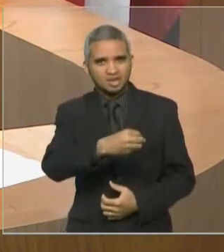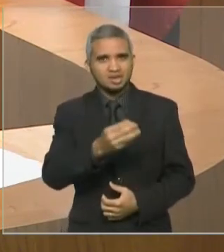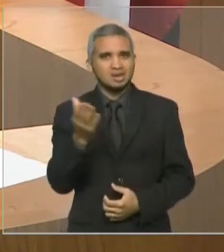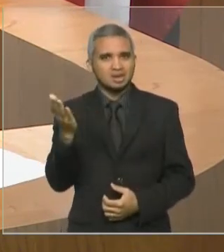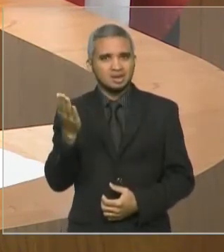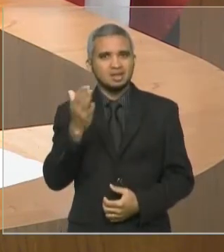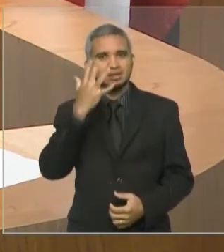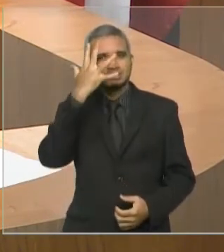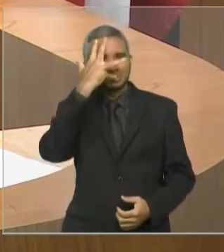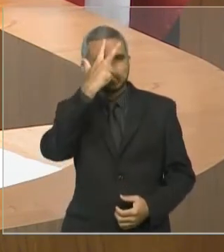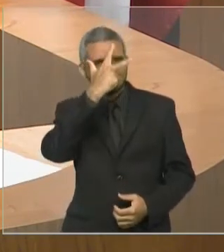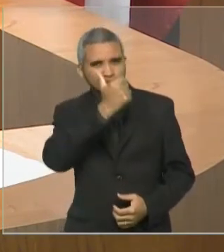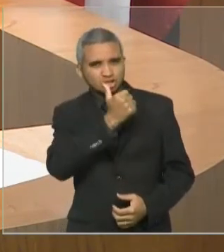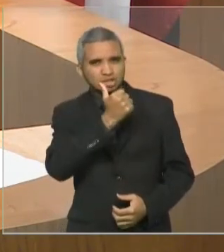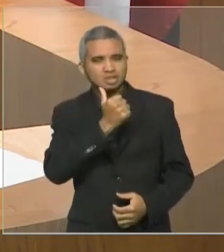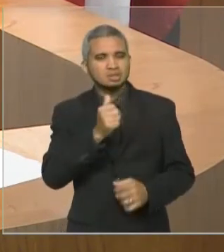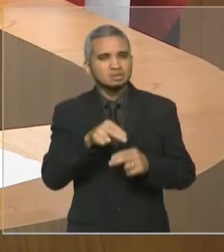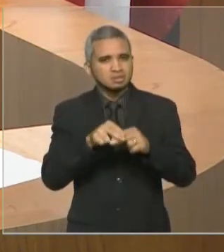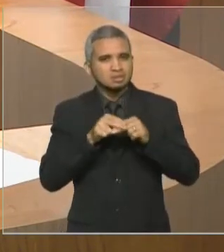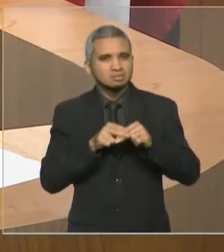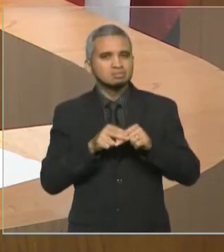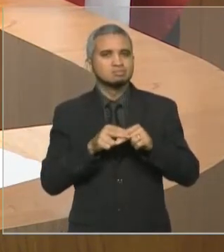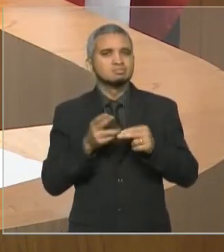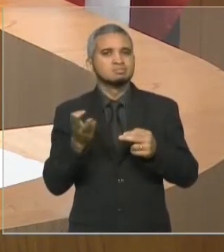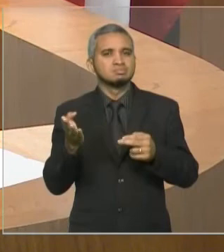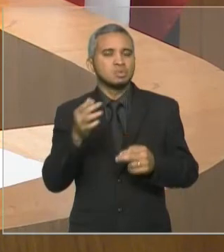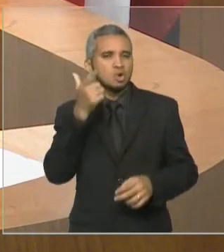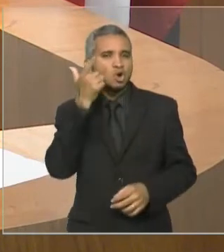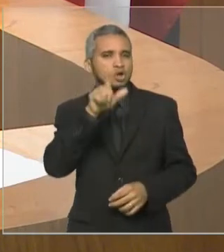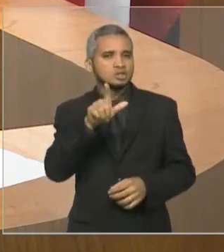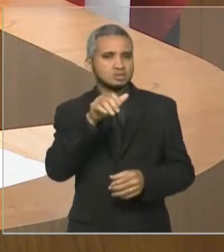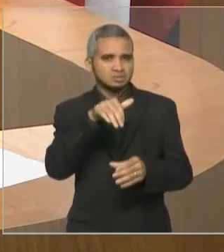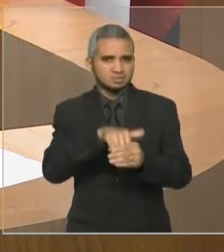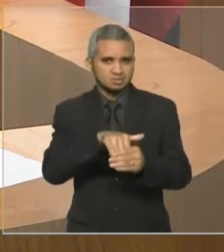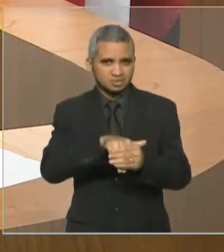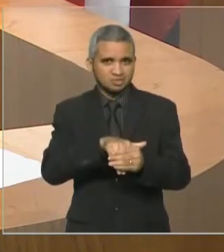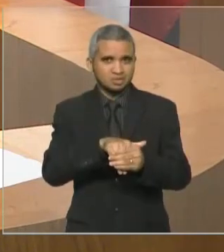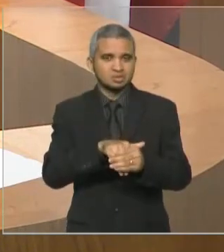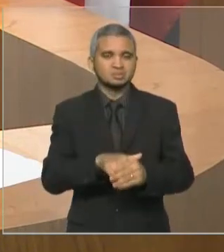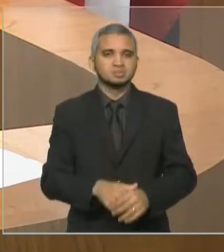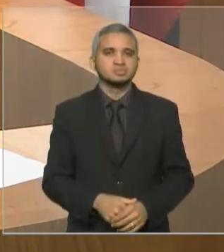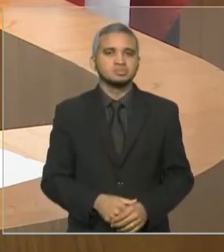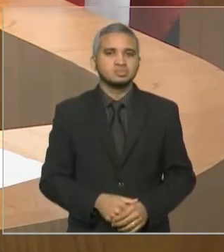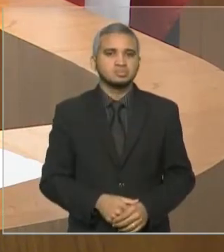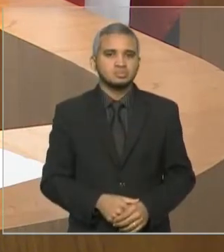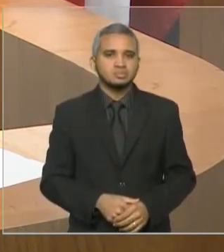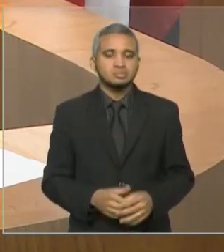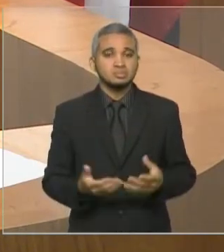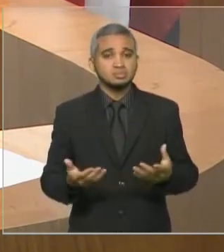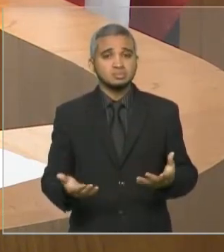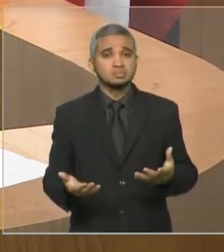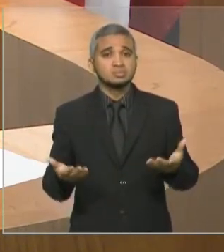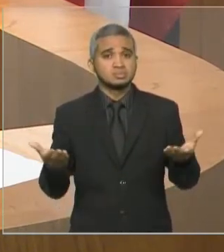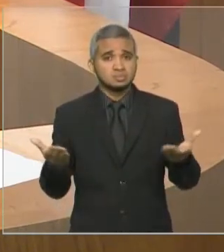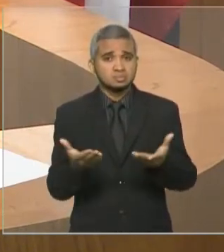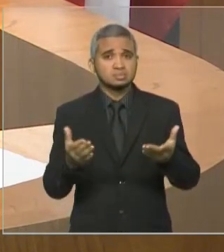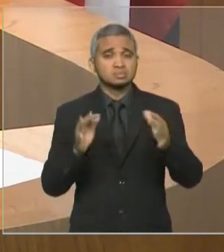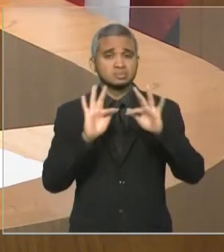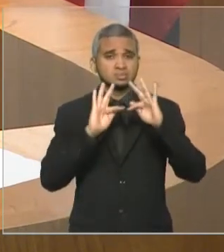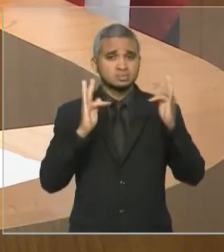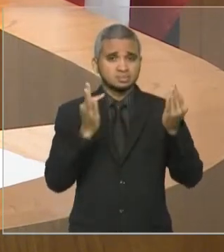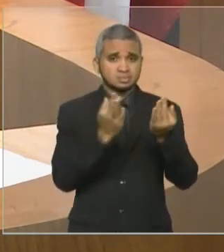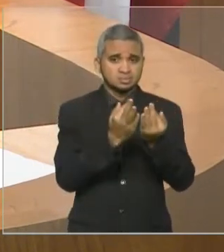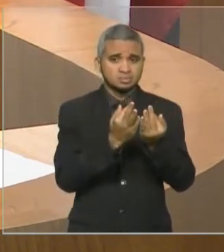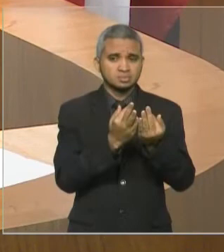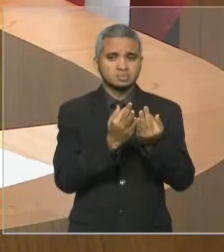né? Explorou a simpatia da moça lá e se elegeu. E não se elegeu agora porque a família lá é bem harmoniosa, digno